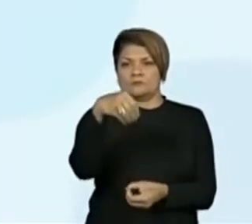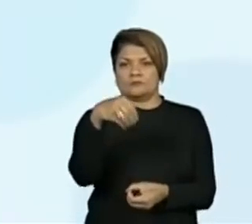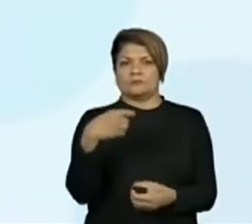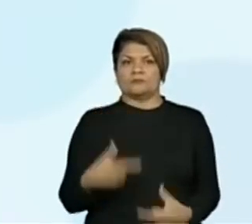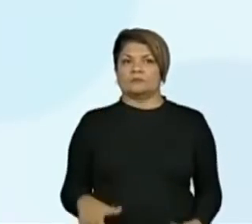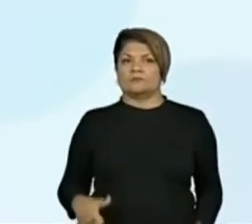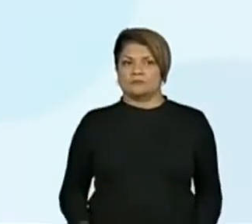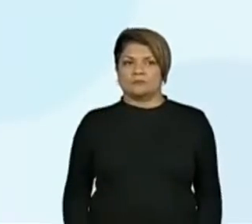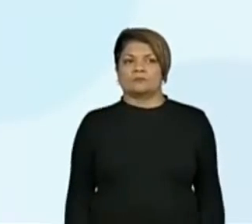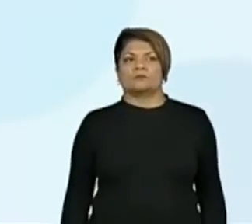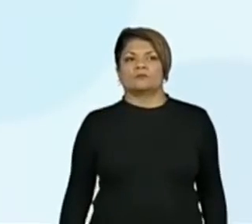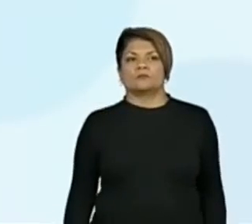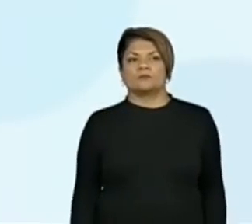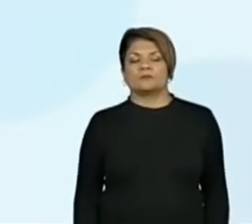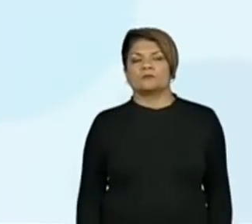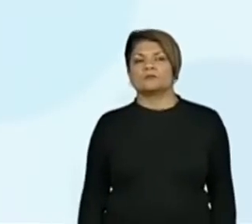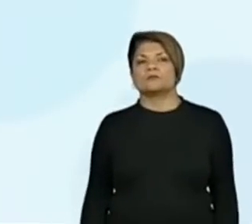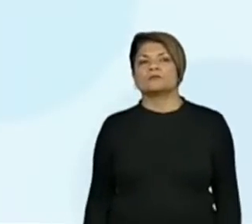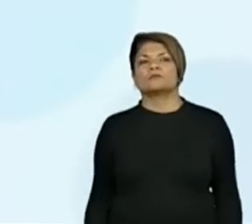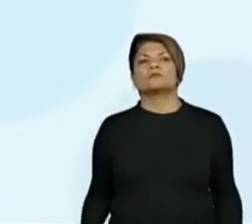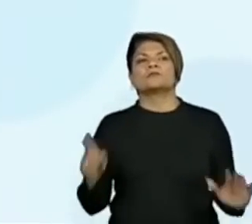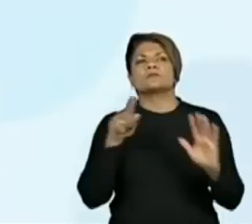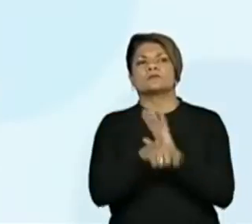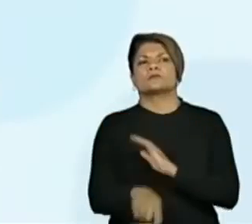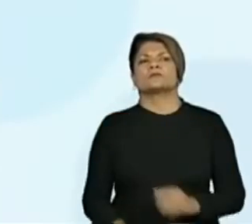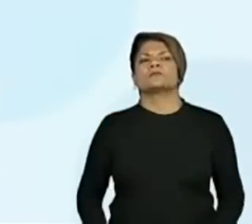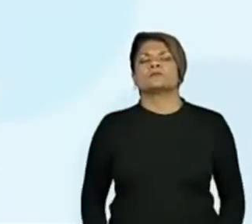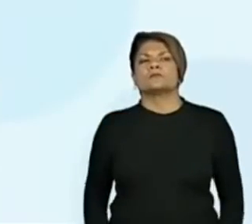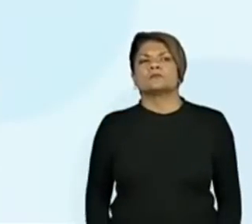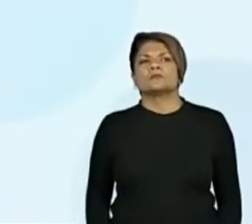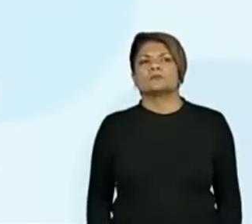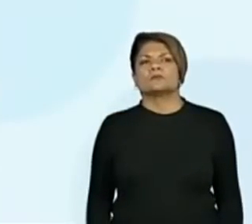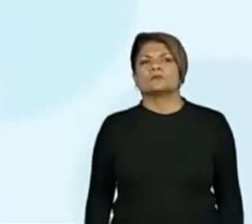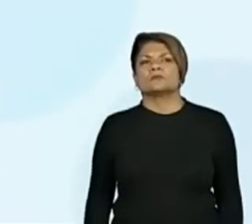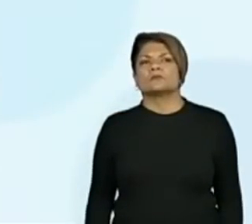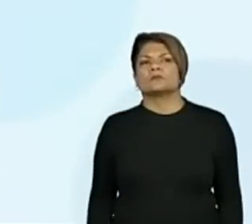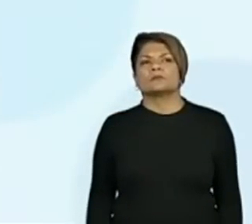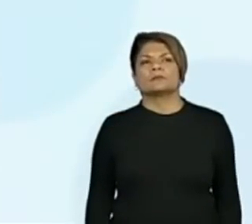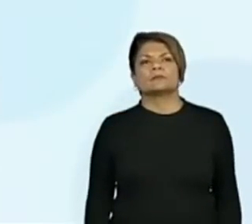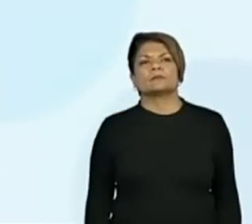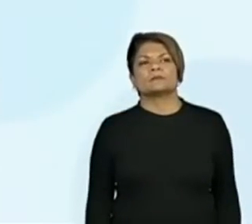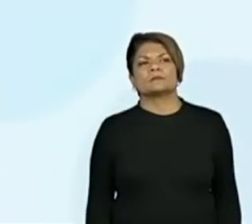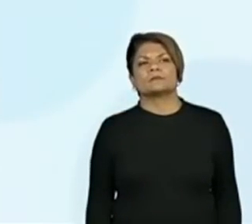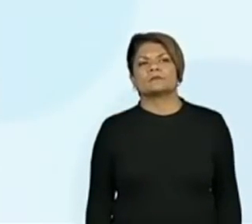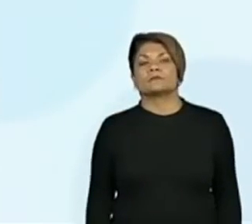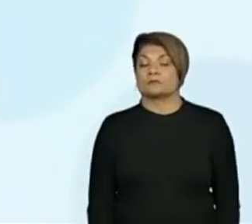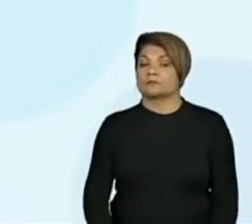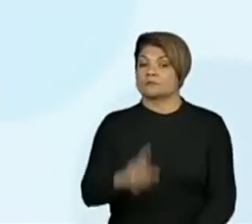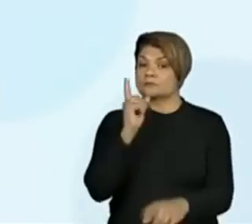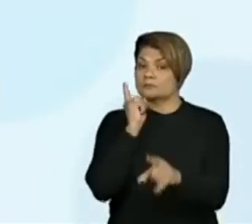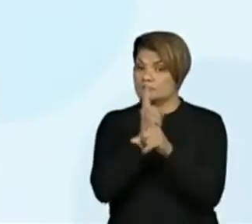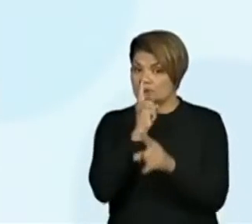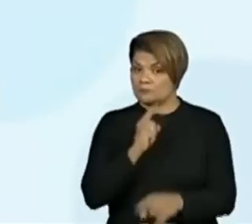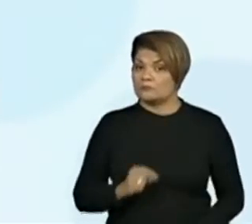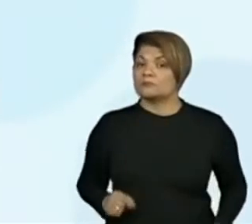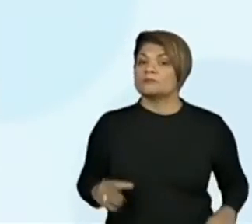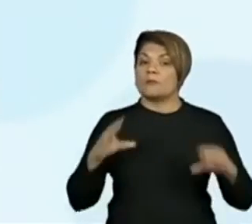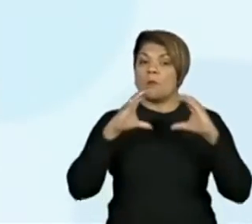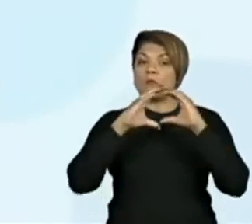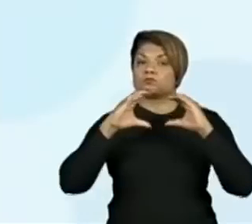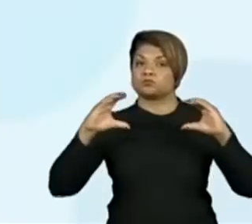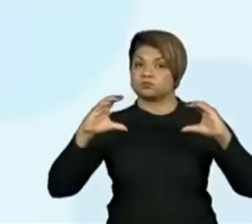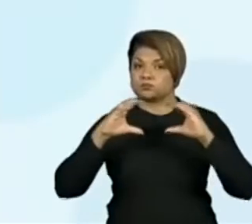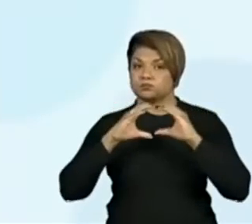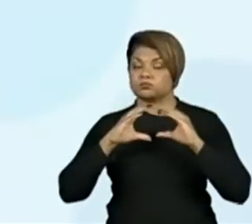olhar. Primeira pergunta. Desculpa. Primeira pergunta. Vamos identificar aqui os blocos que